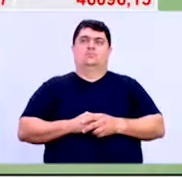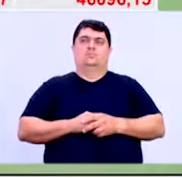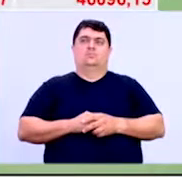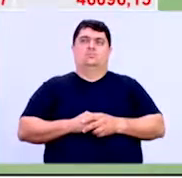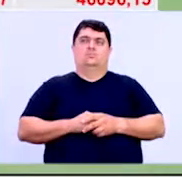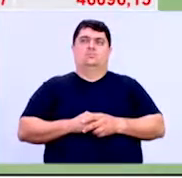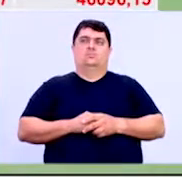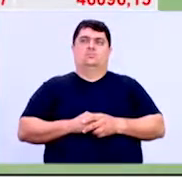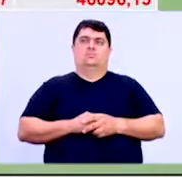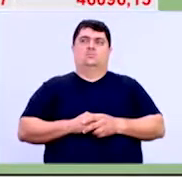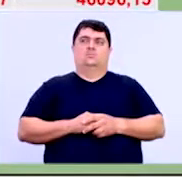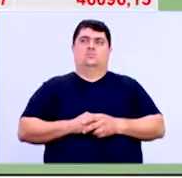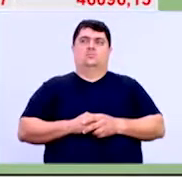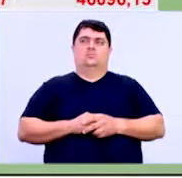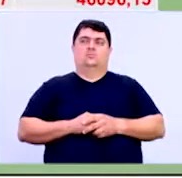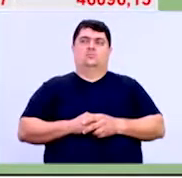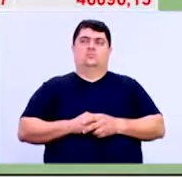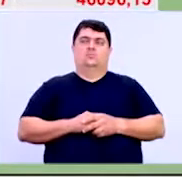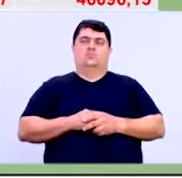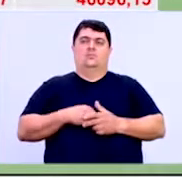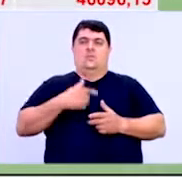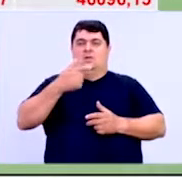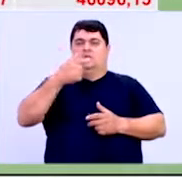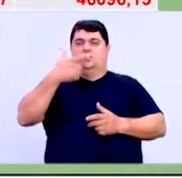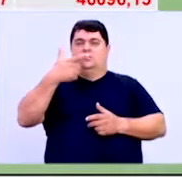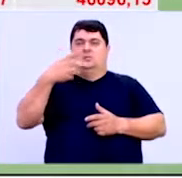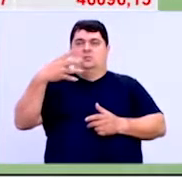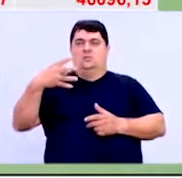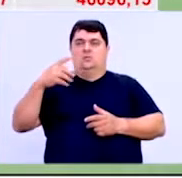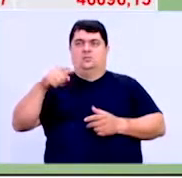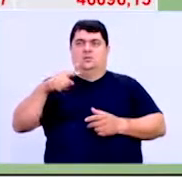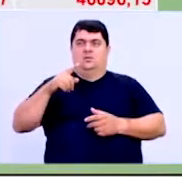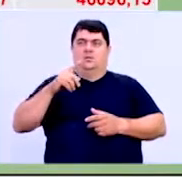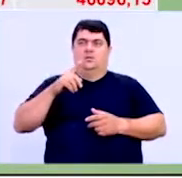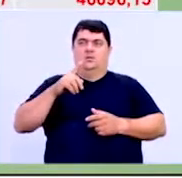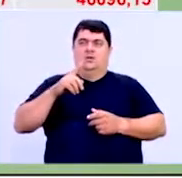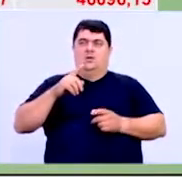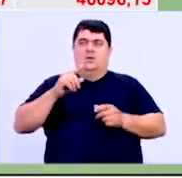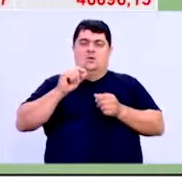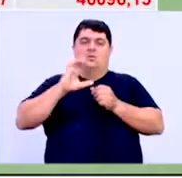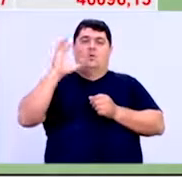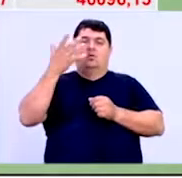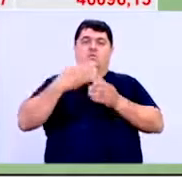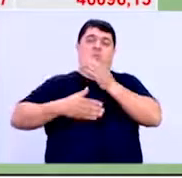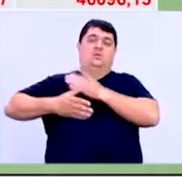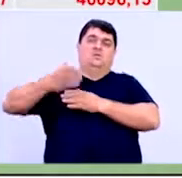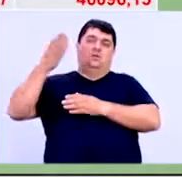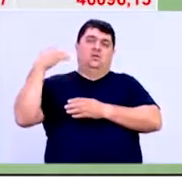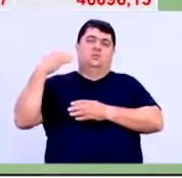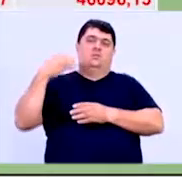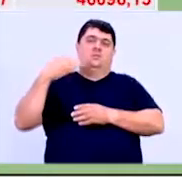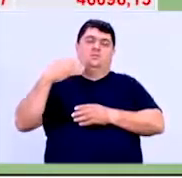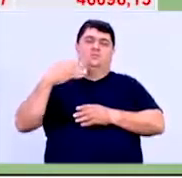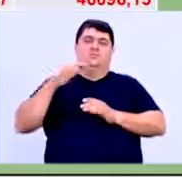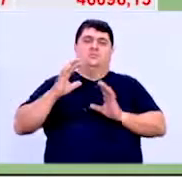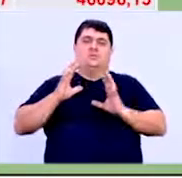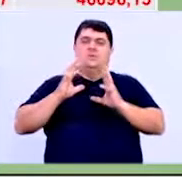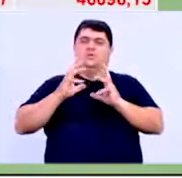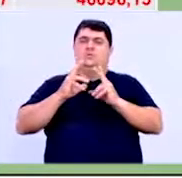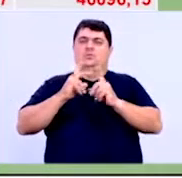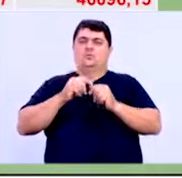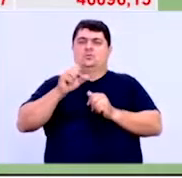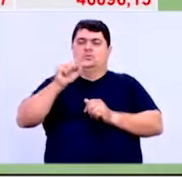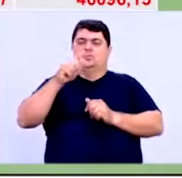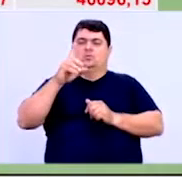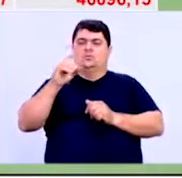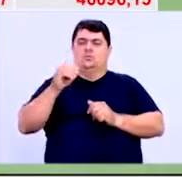Esse valor de R$ 724 é o corte no espaço de tempo de operações passadas. Lembre-se que todo saldo